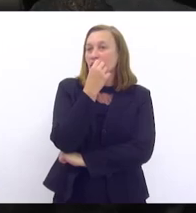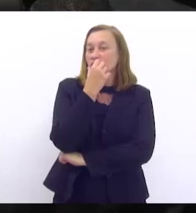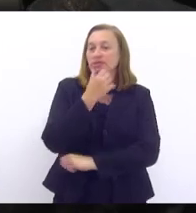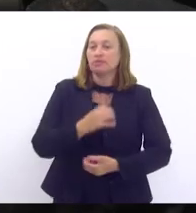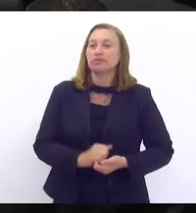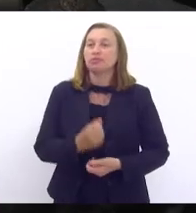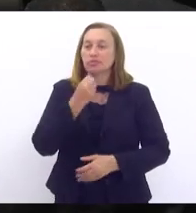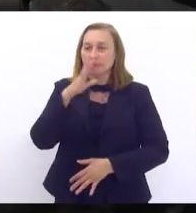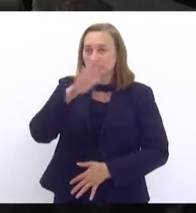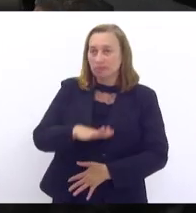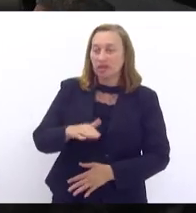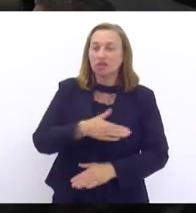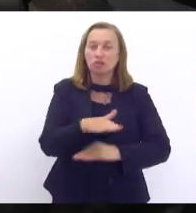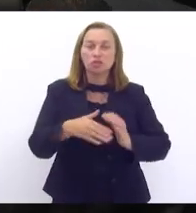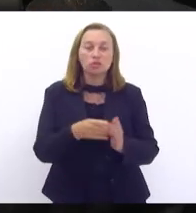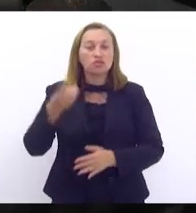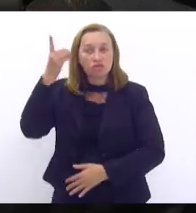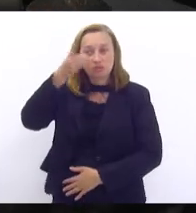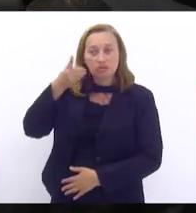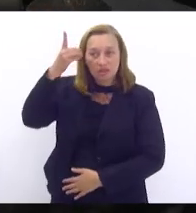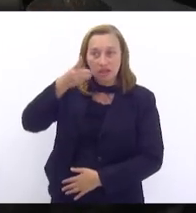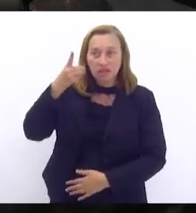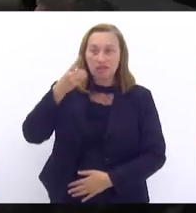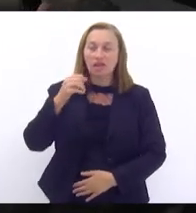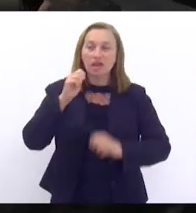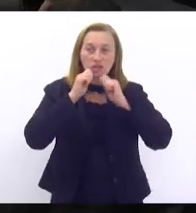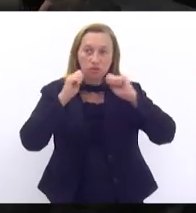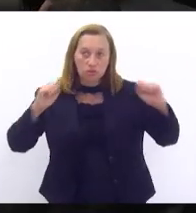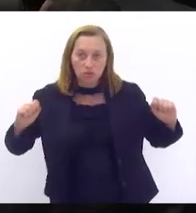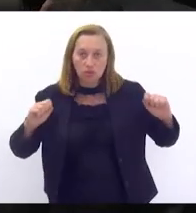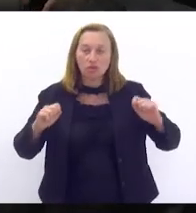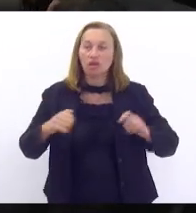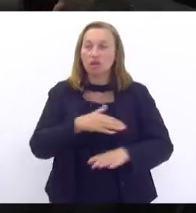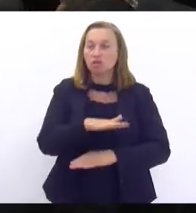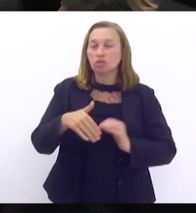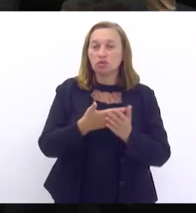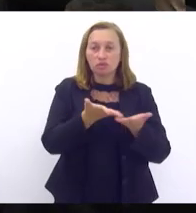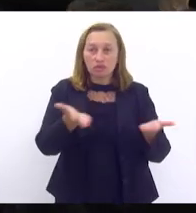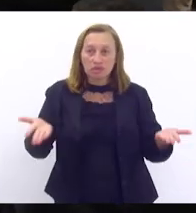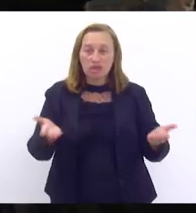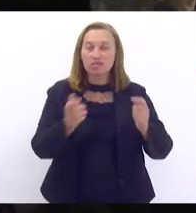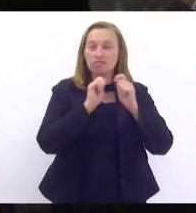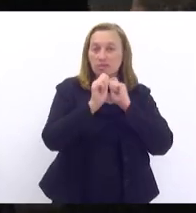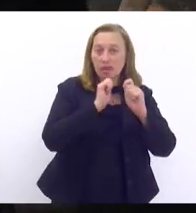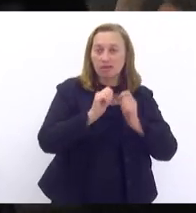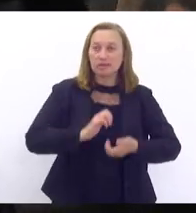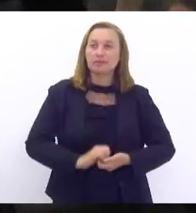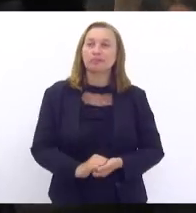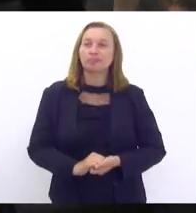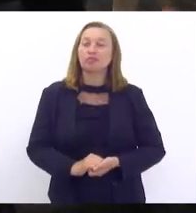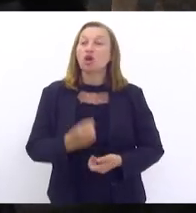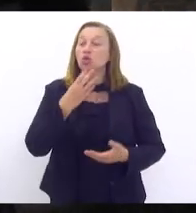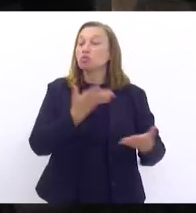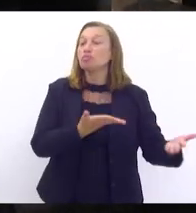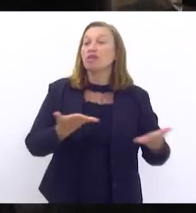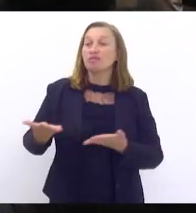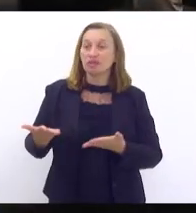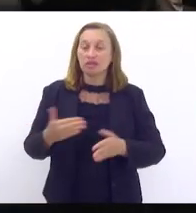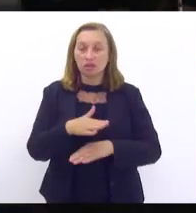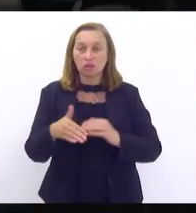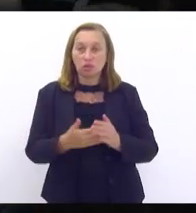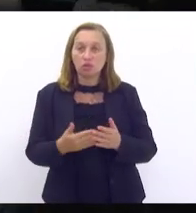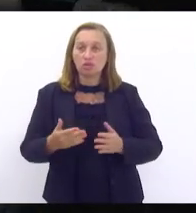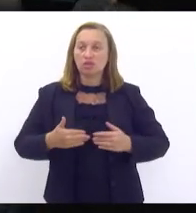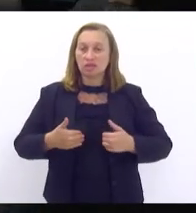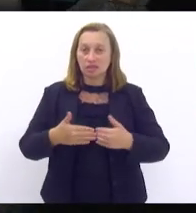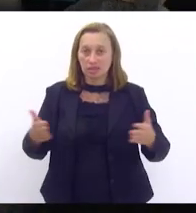Boa tarde, senhoras e senhores deputados, assessores, público presente, imprensa. Sejam todos bem-vindos, está reaberta